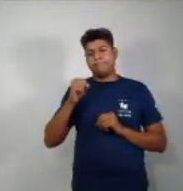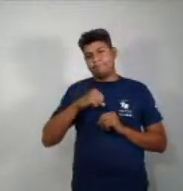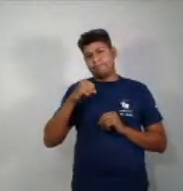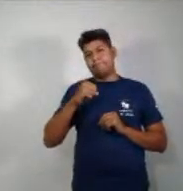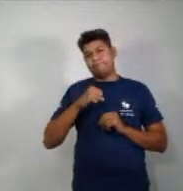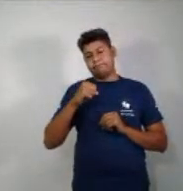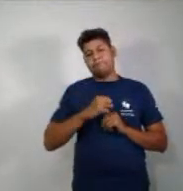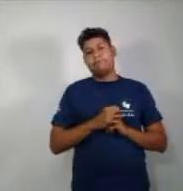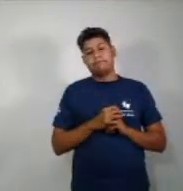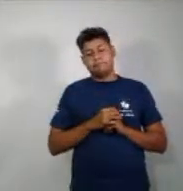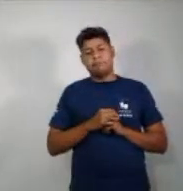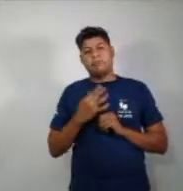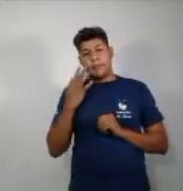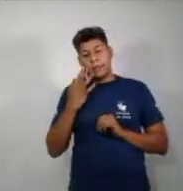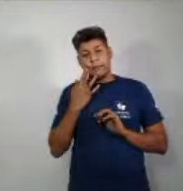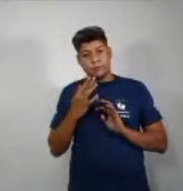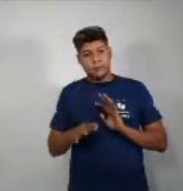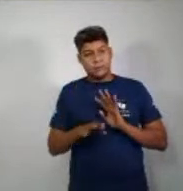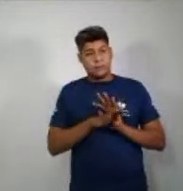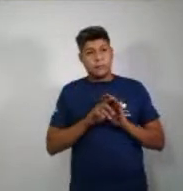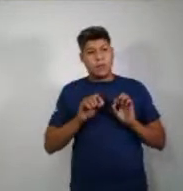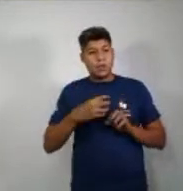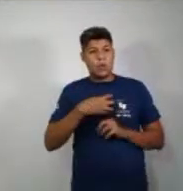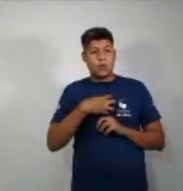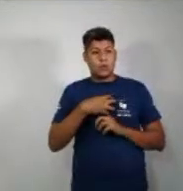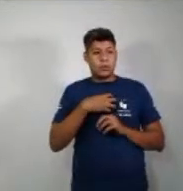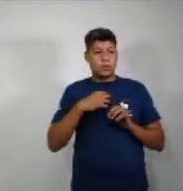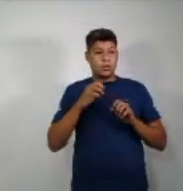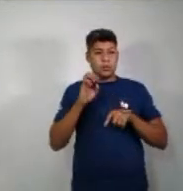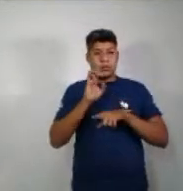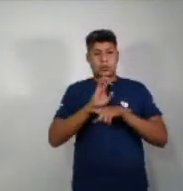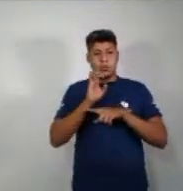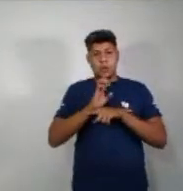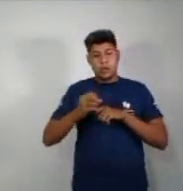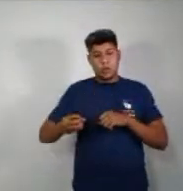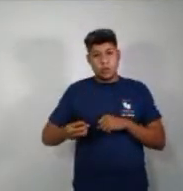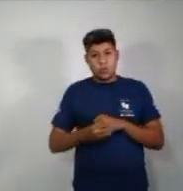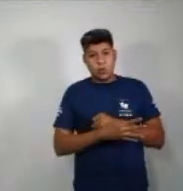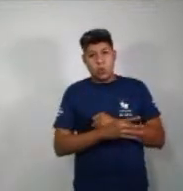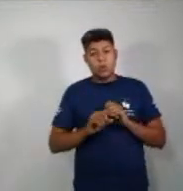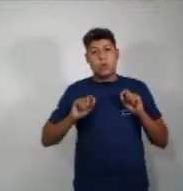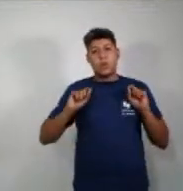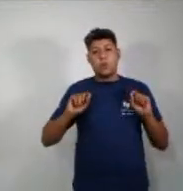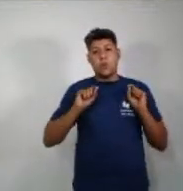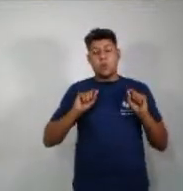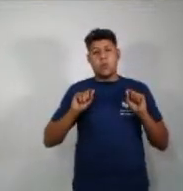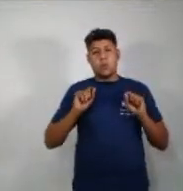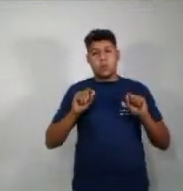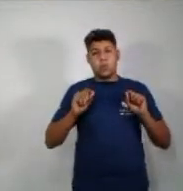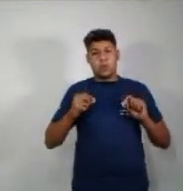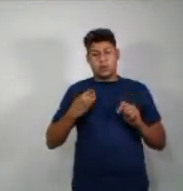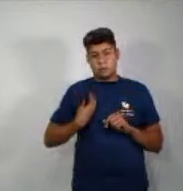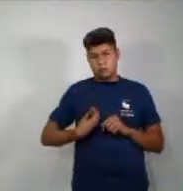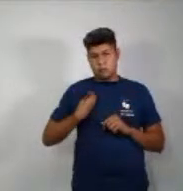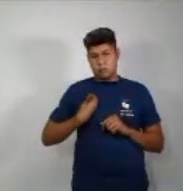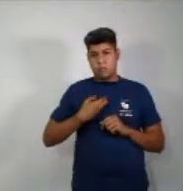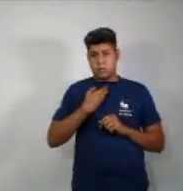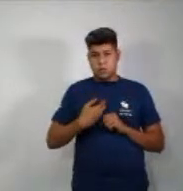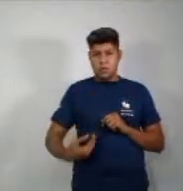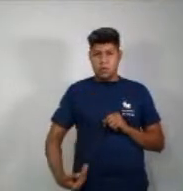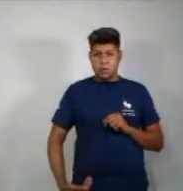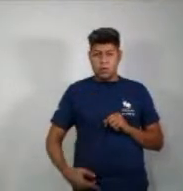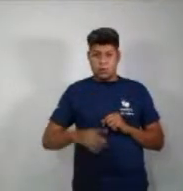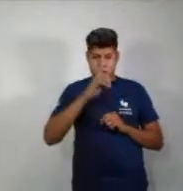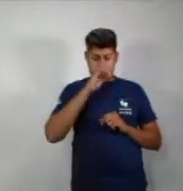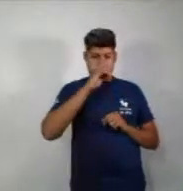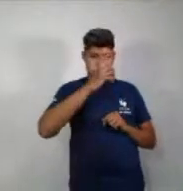E isso, eu acho que ele chega num contexto do Estado Novo, que é, mais uma vez, o mesmo governo, que era um governo autoritário, que